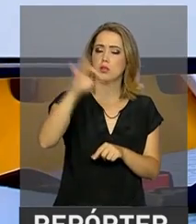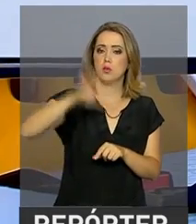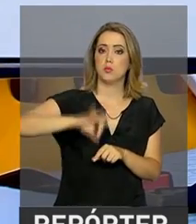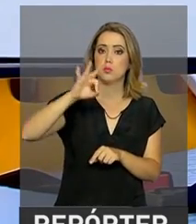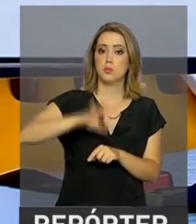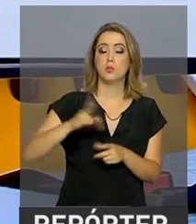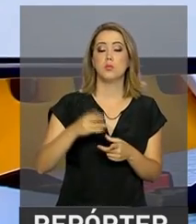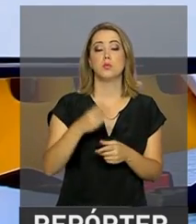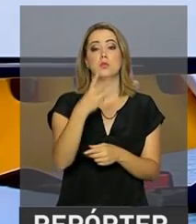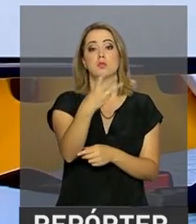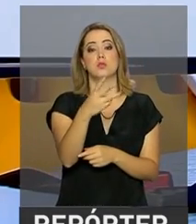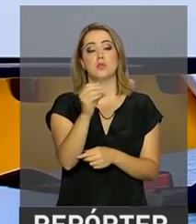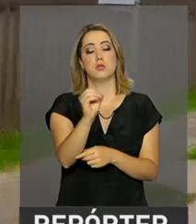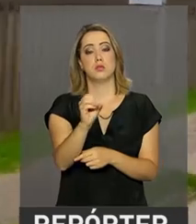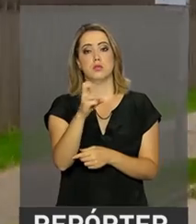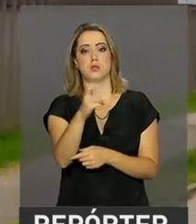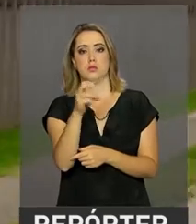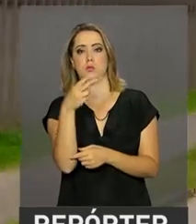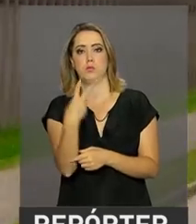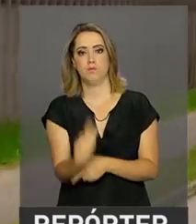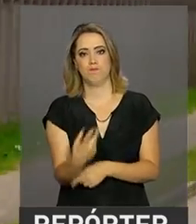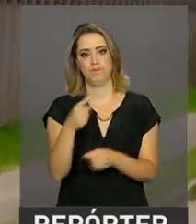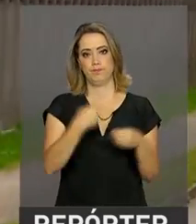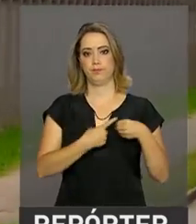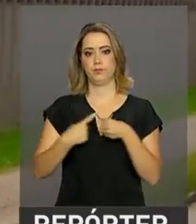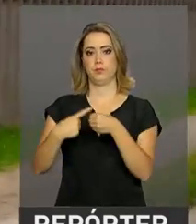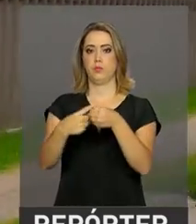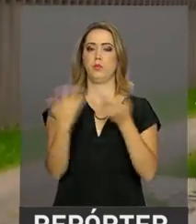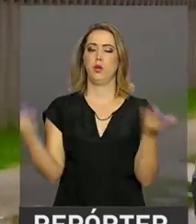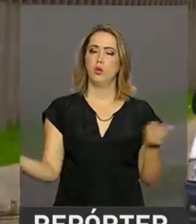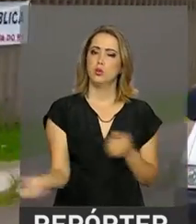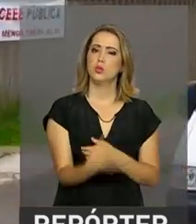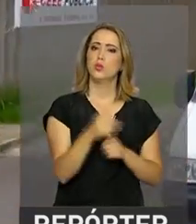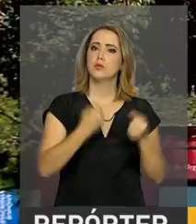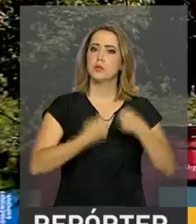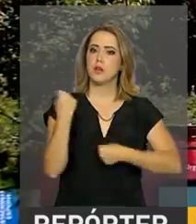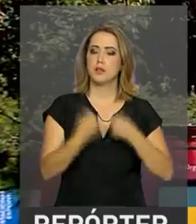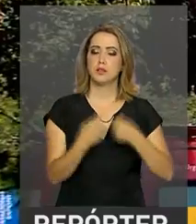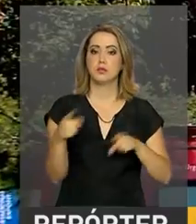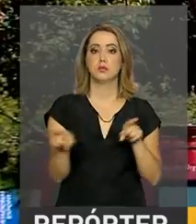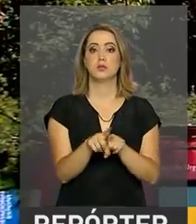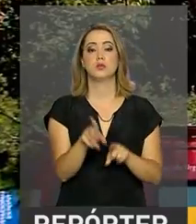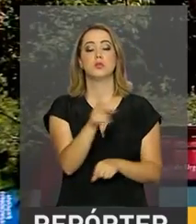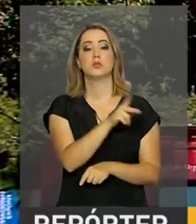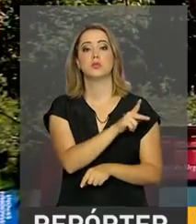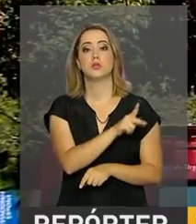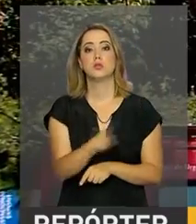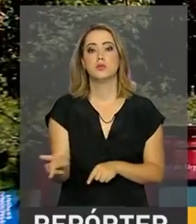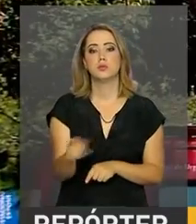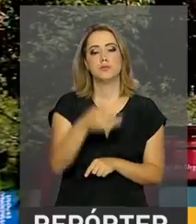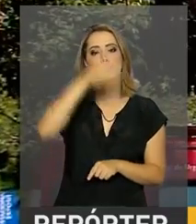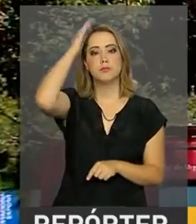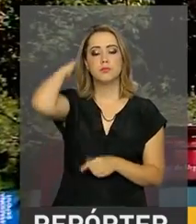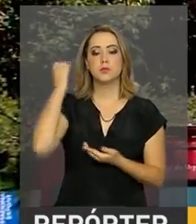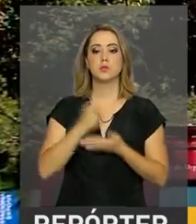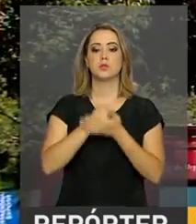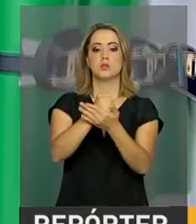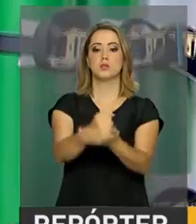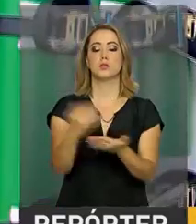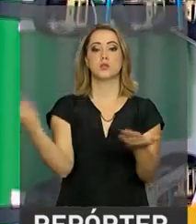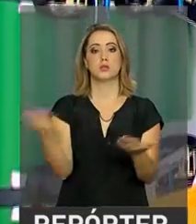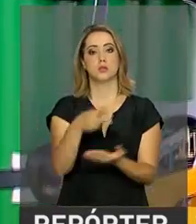3.52 municípios para renovar parte da frota de veículos o presidente Michel Temer entrega esta